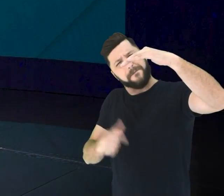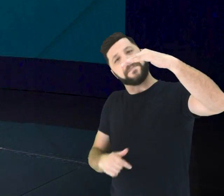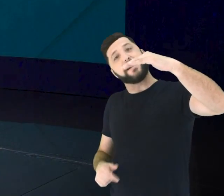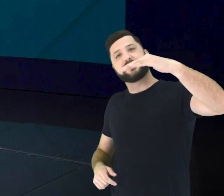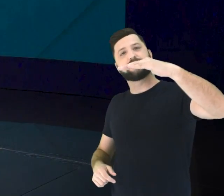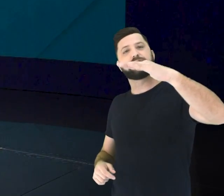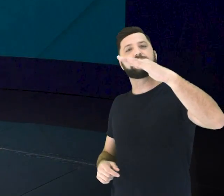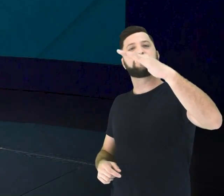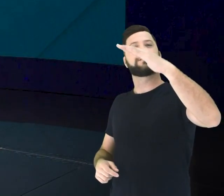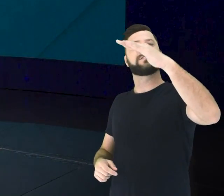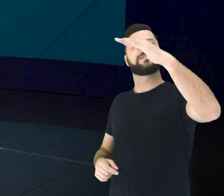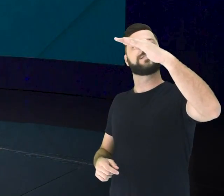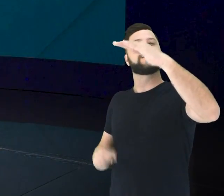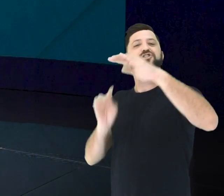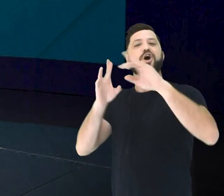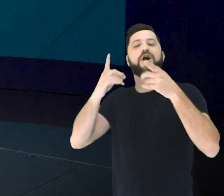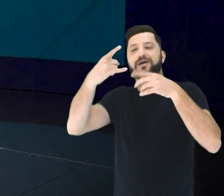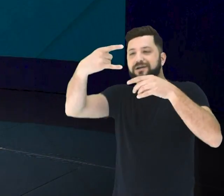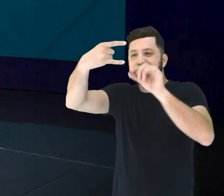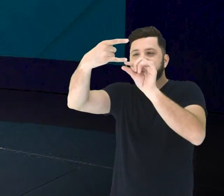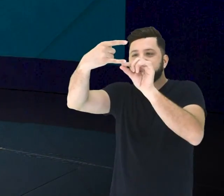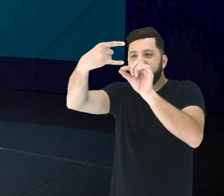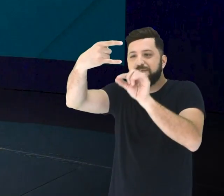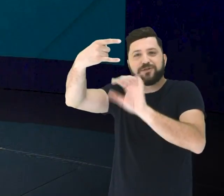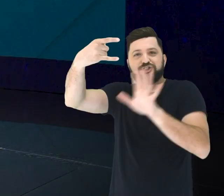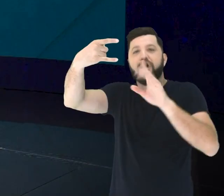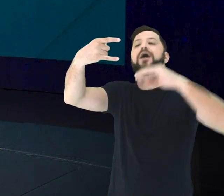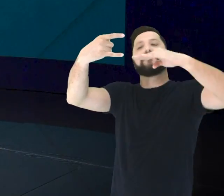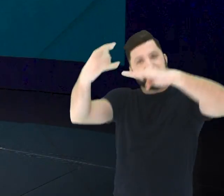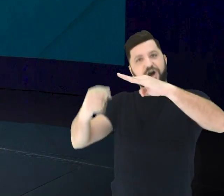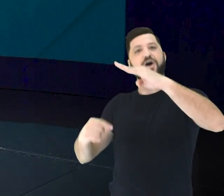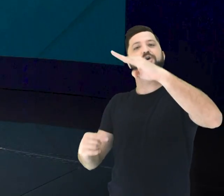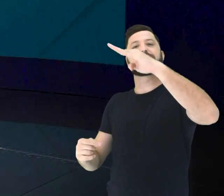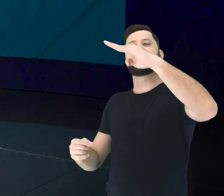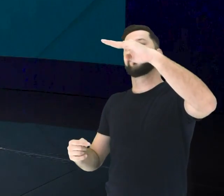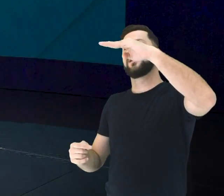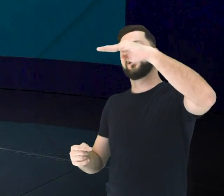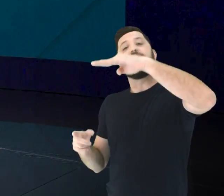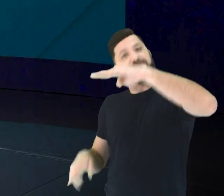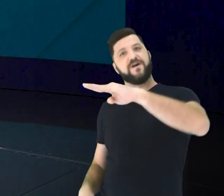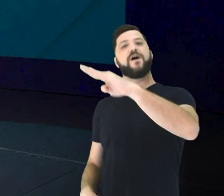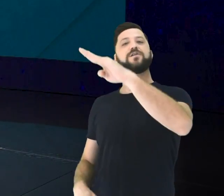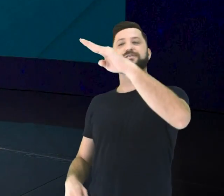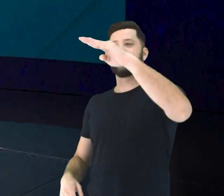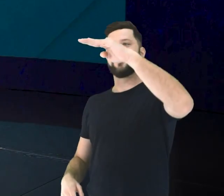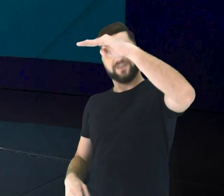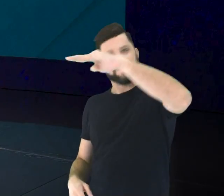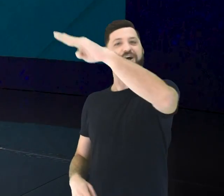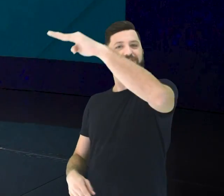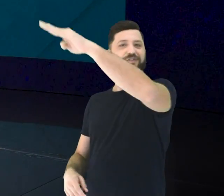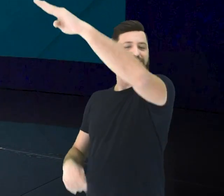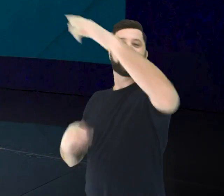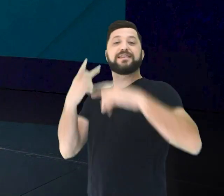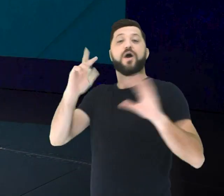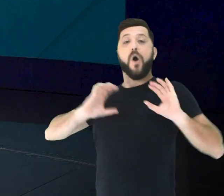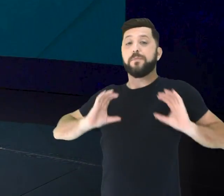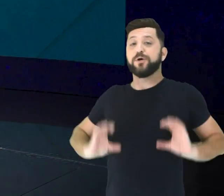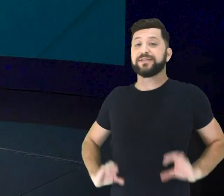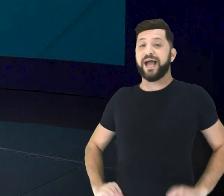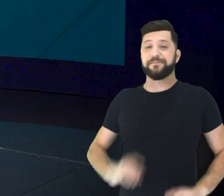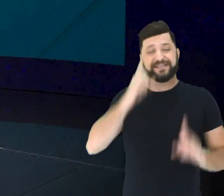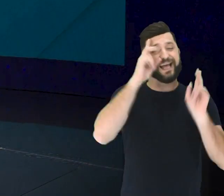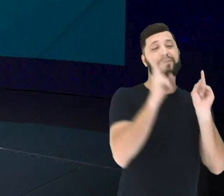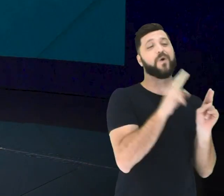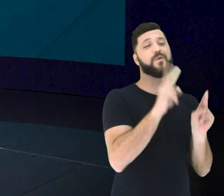deixou somente sombras abaixo da Barra no interior e voltou a subir constituindo uma perna de tendência então a gente pode ver que há uma mudança de comportamento comportamento